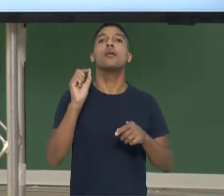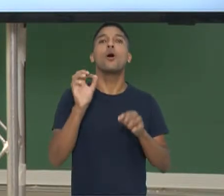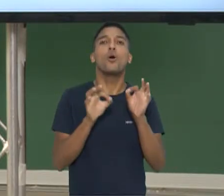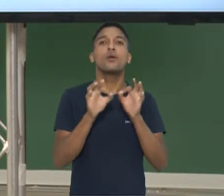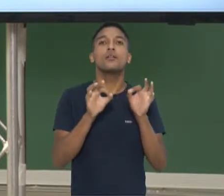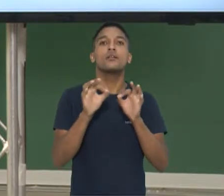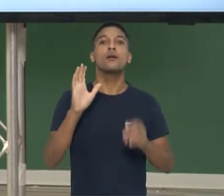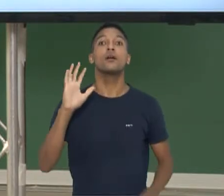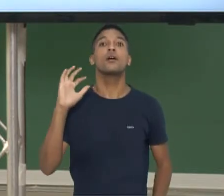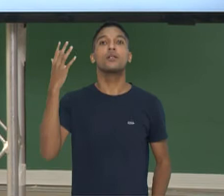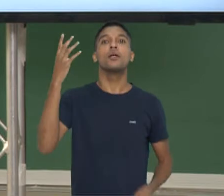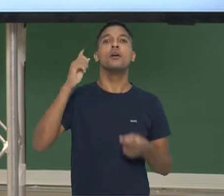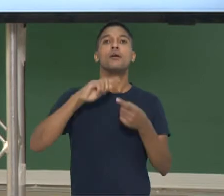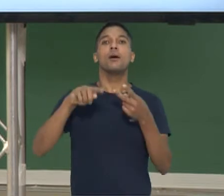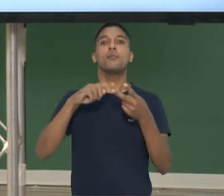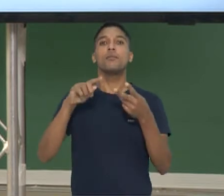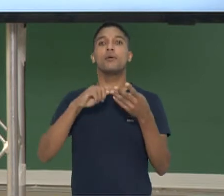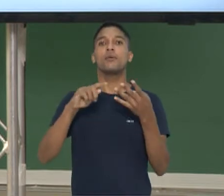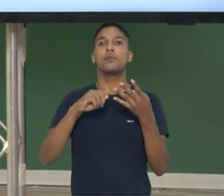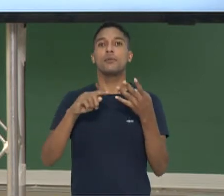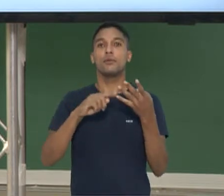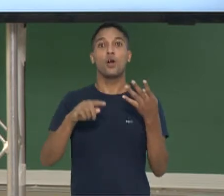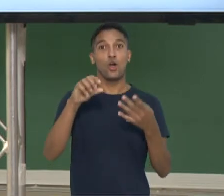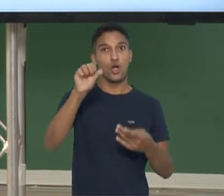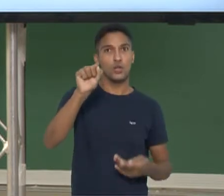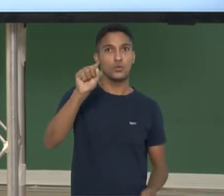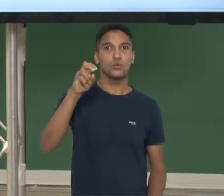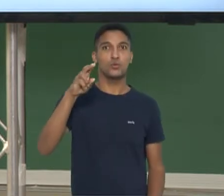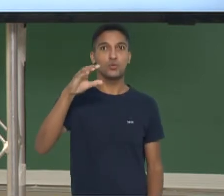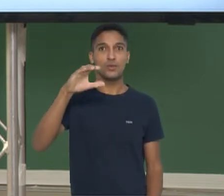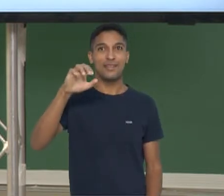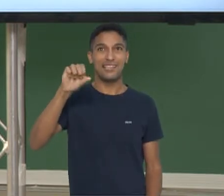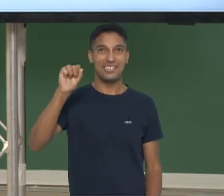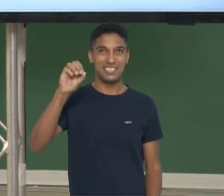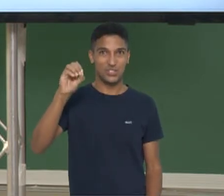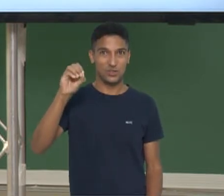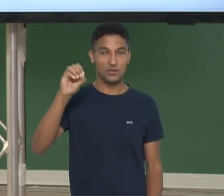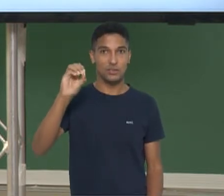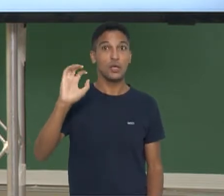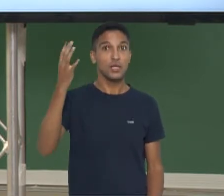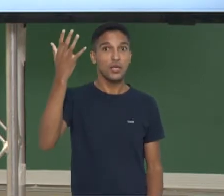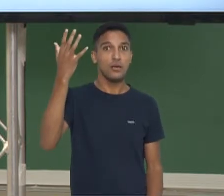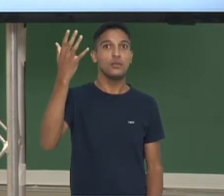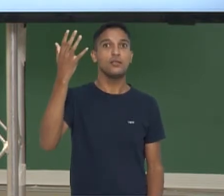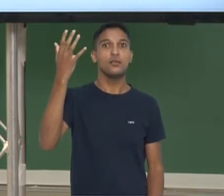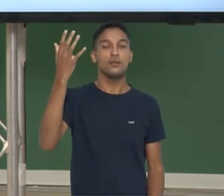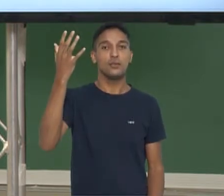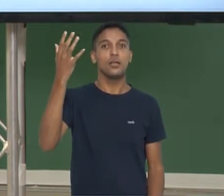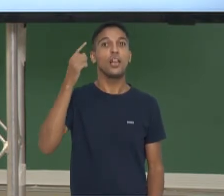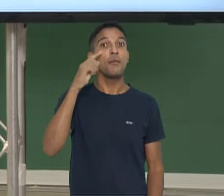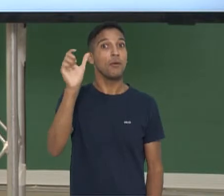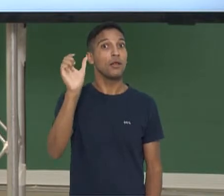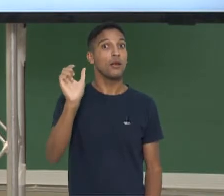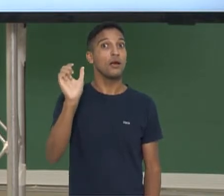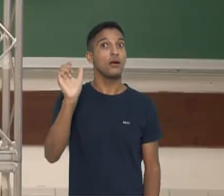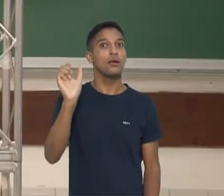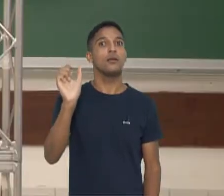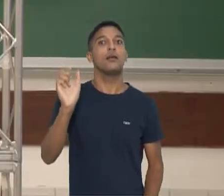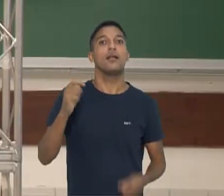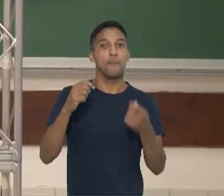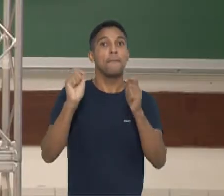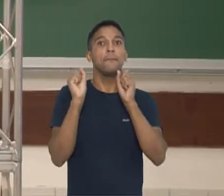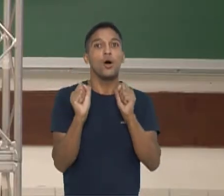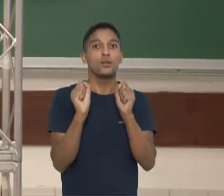dessa palavrinha, sucessos, acontecimentos, que são reais ou que podem ter ficção também inserida